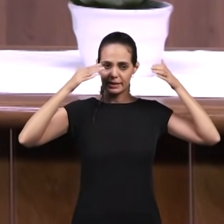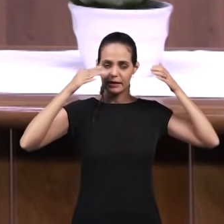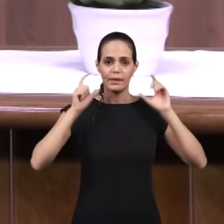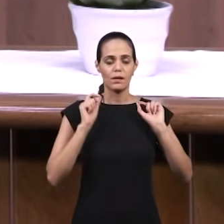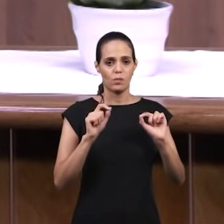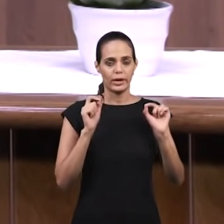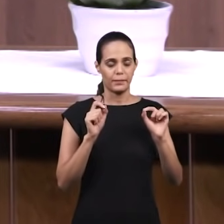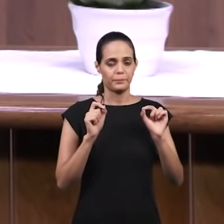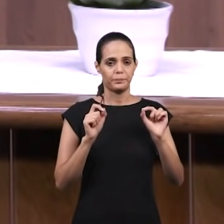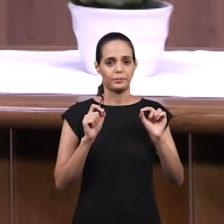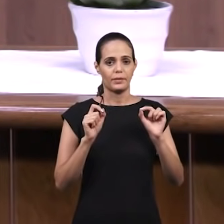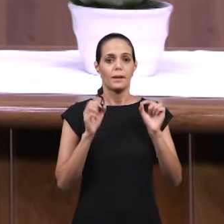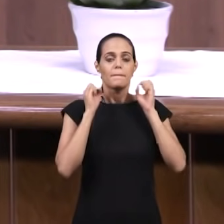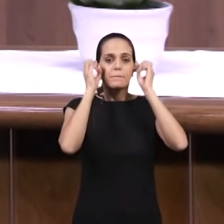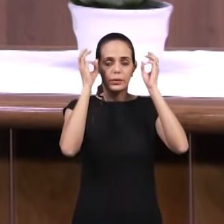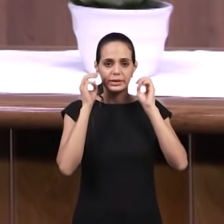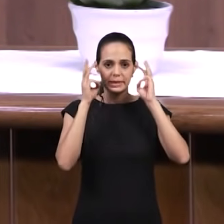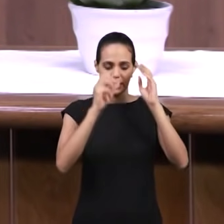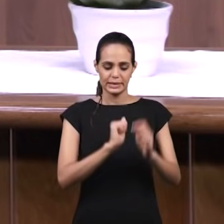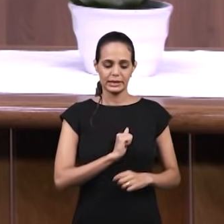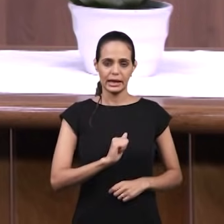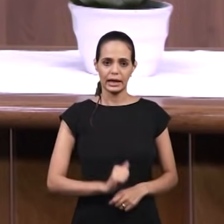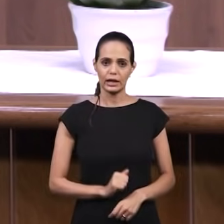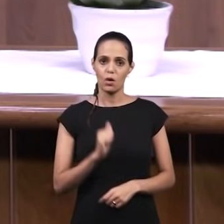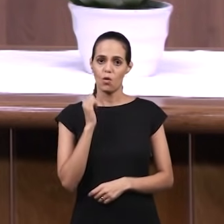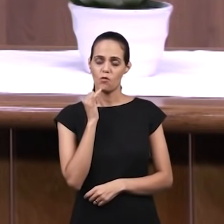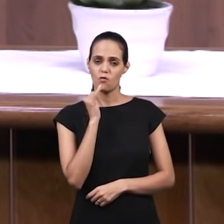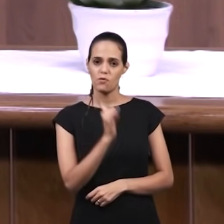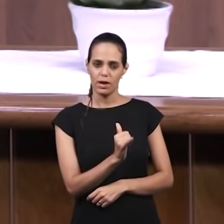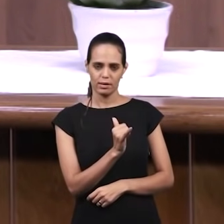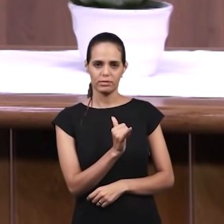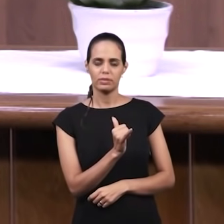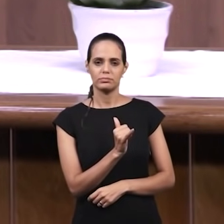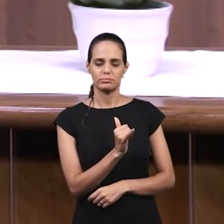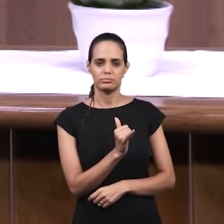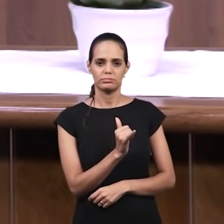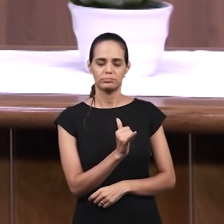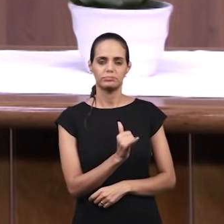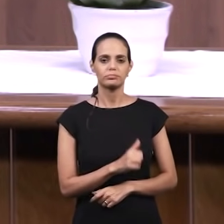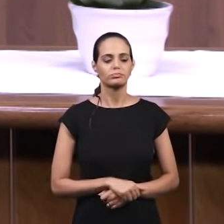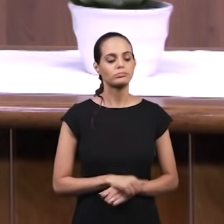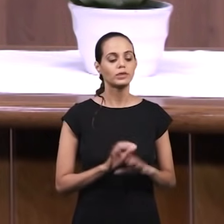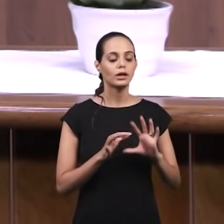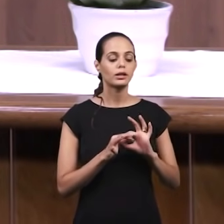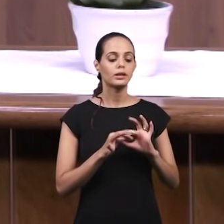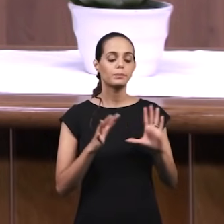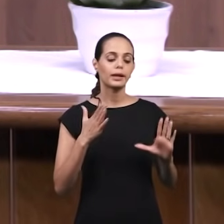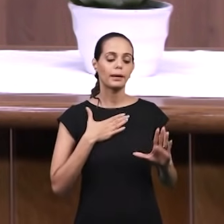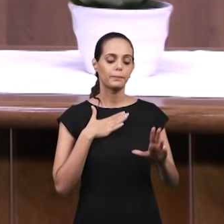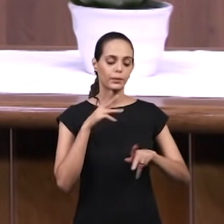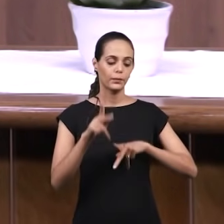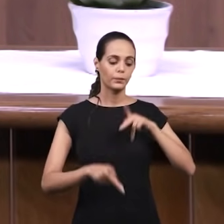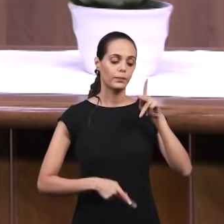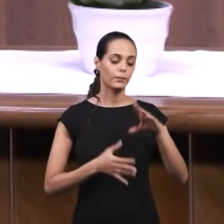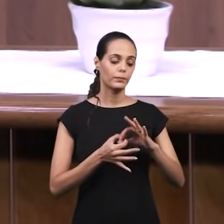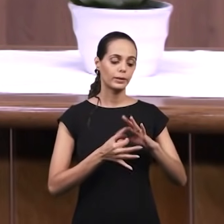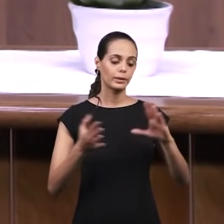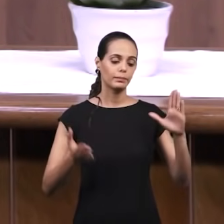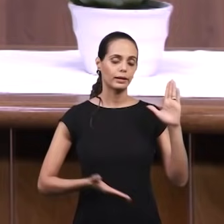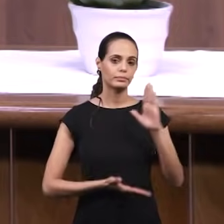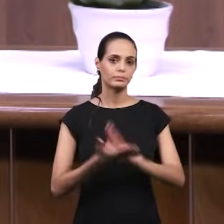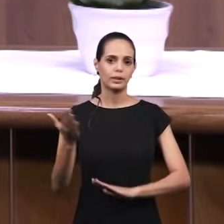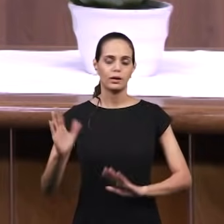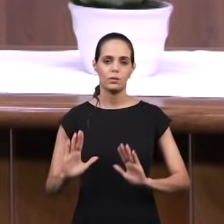palavra, quando Moisés e Arão se aproximam e diz: Deixa ir o meu povo, para que me celebre uma festa